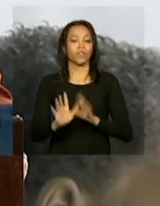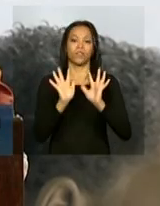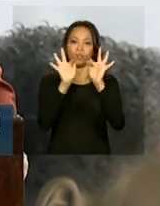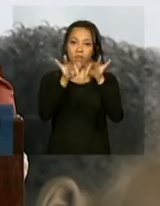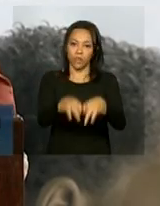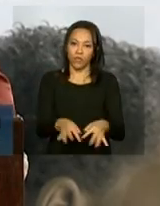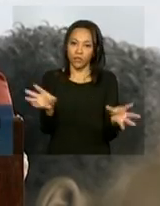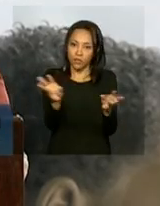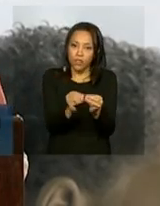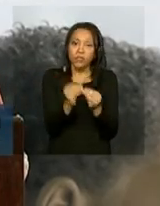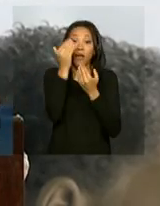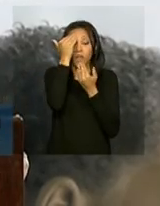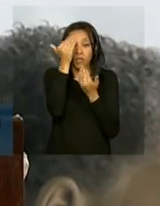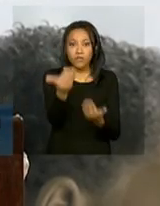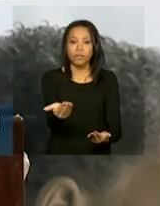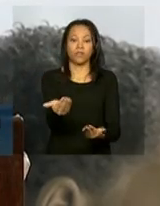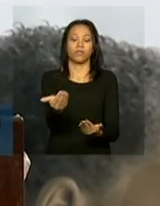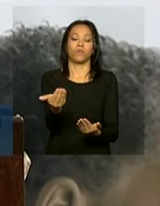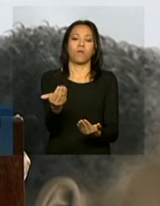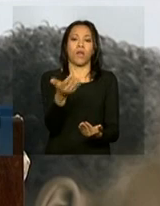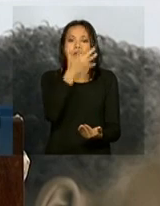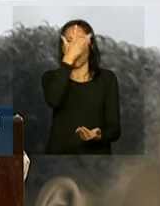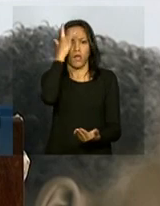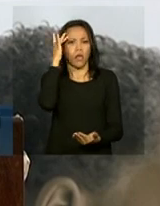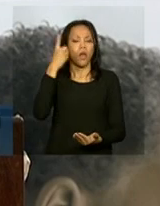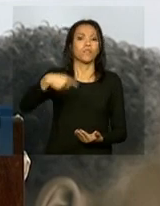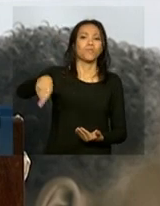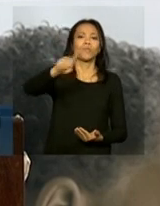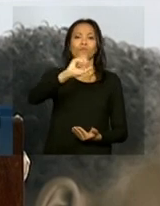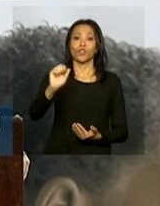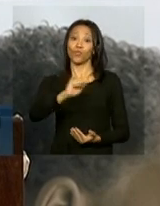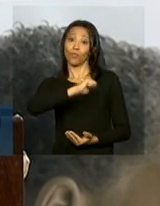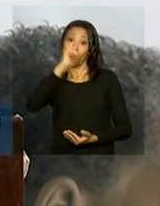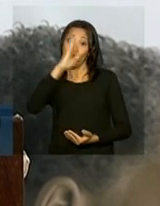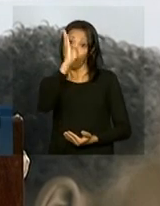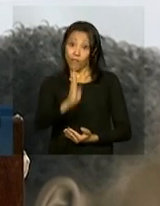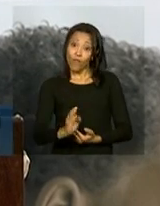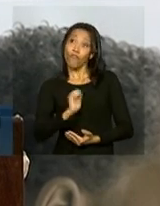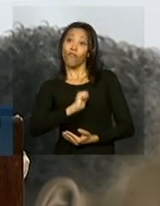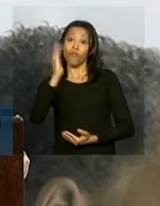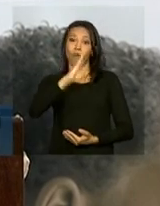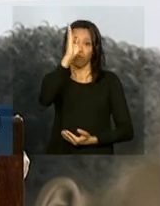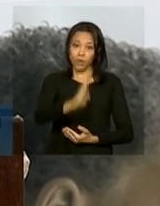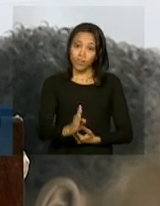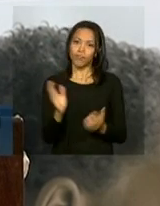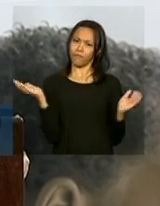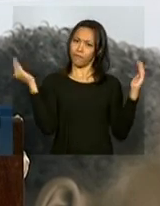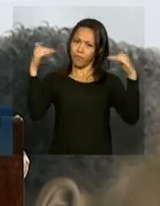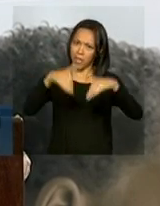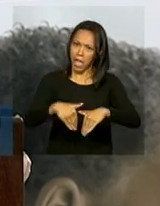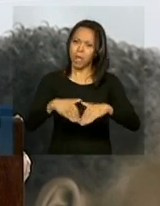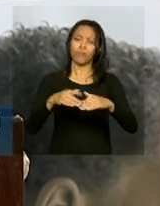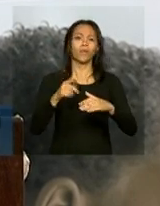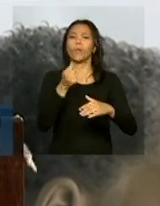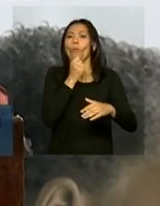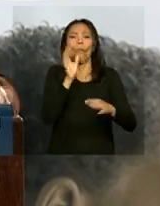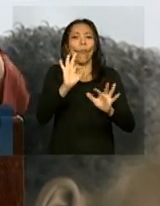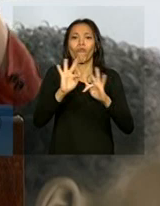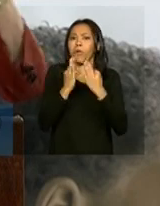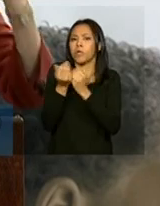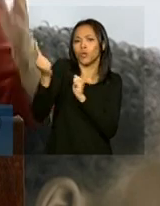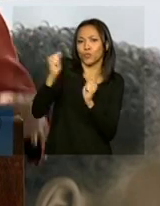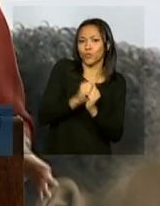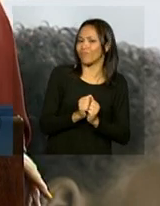agradecendo àqueles que vieram de outros países que não trouxeram as suas famílias,